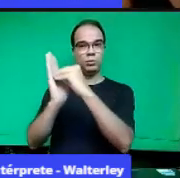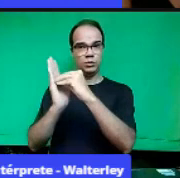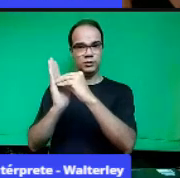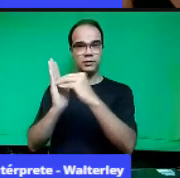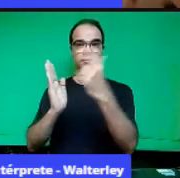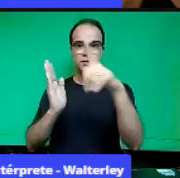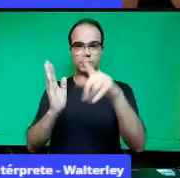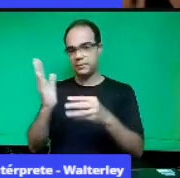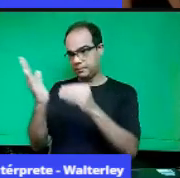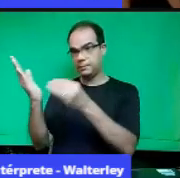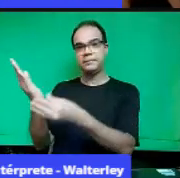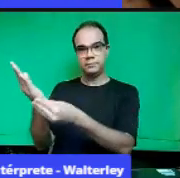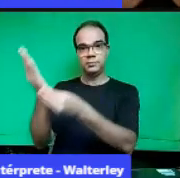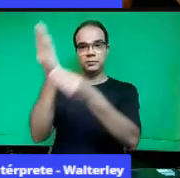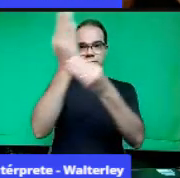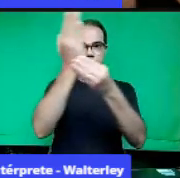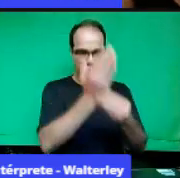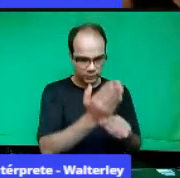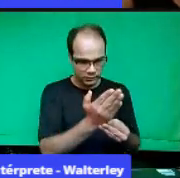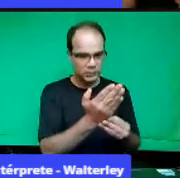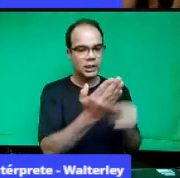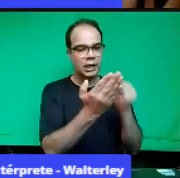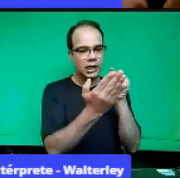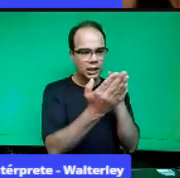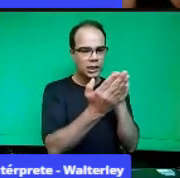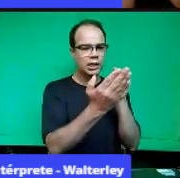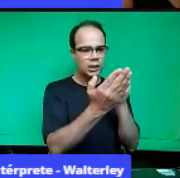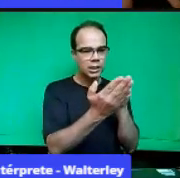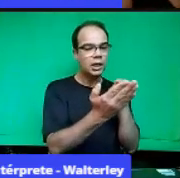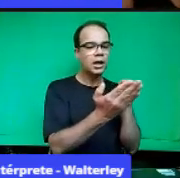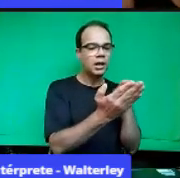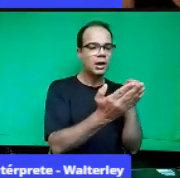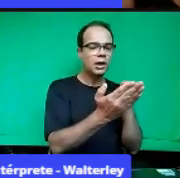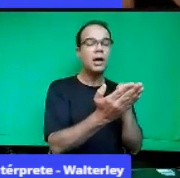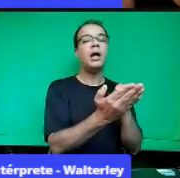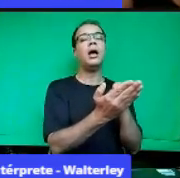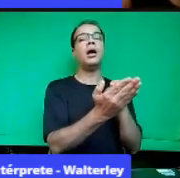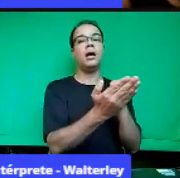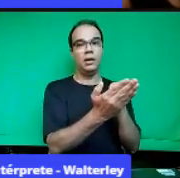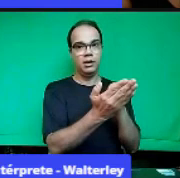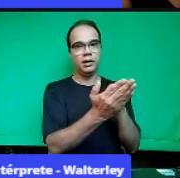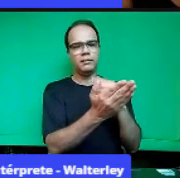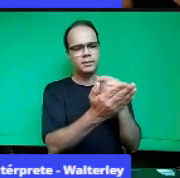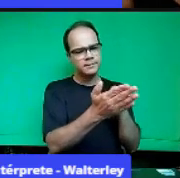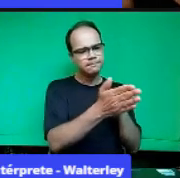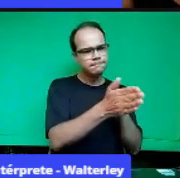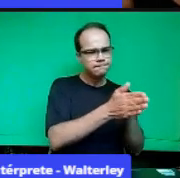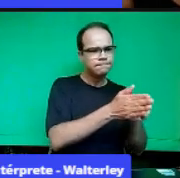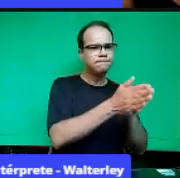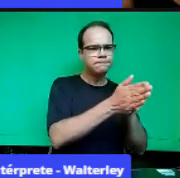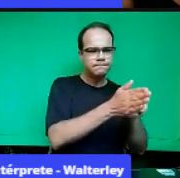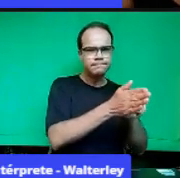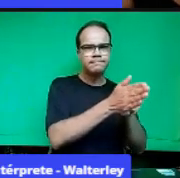do desenvolvimento. E aí você vai para a sondagem, com aquela situação de base. Então, até